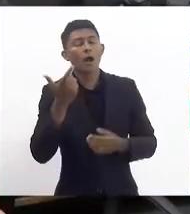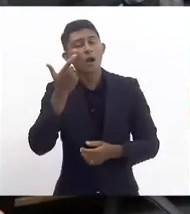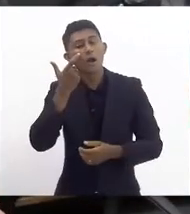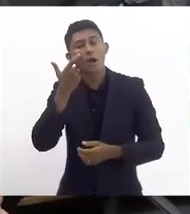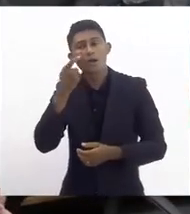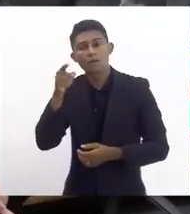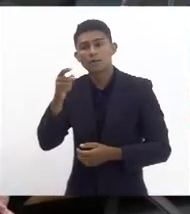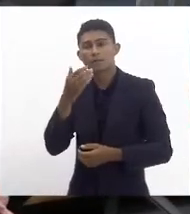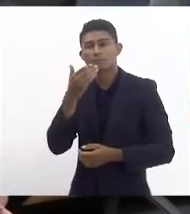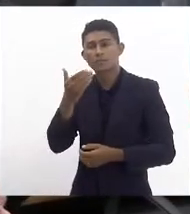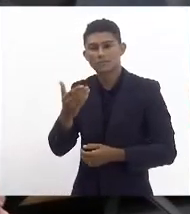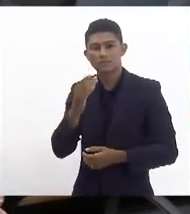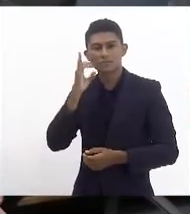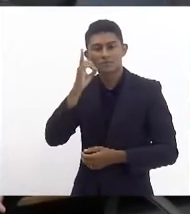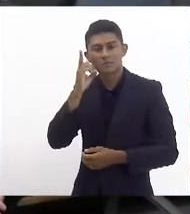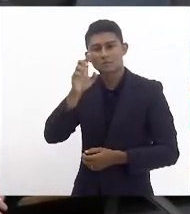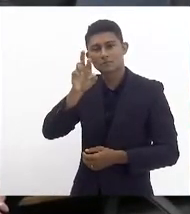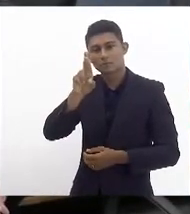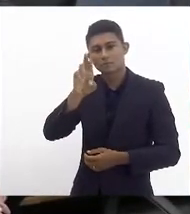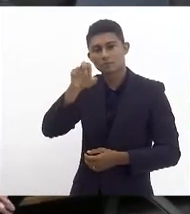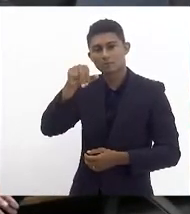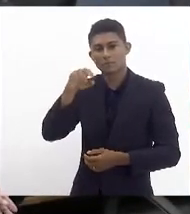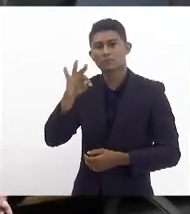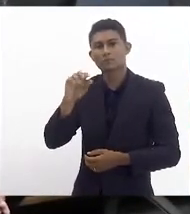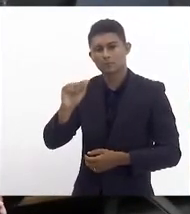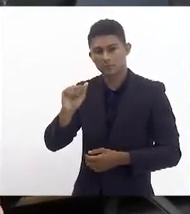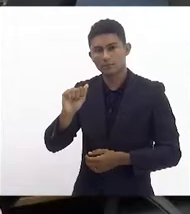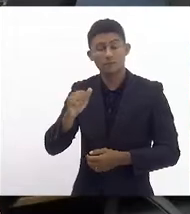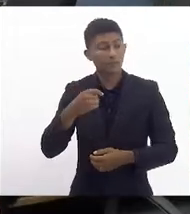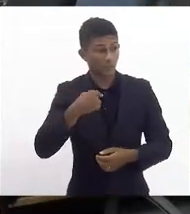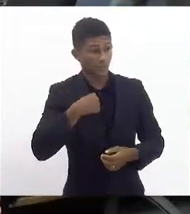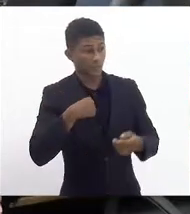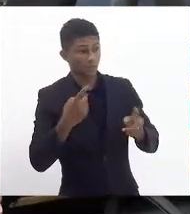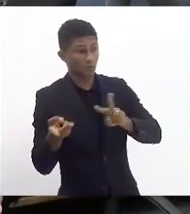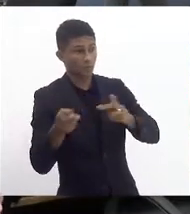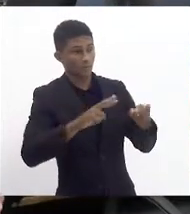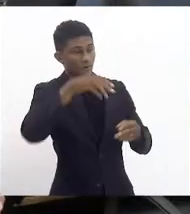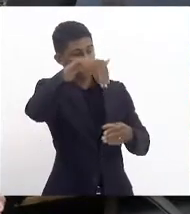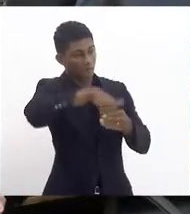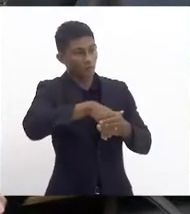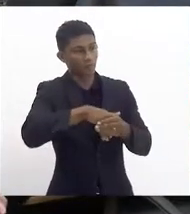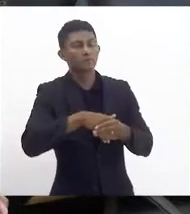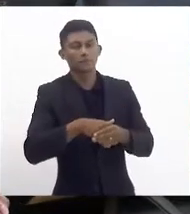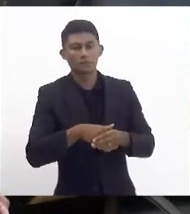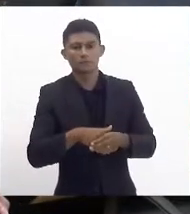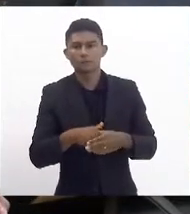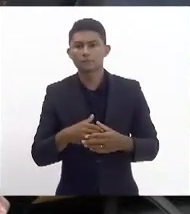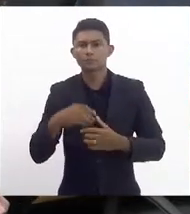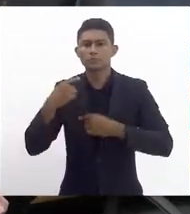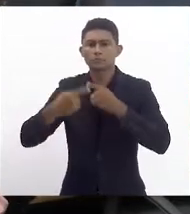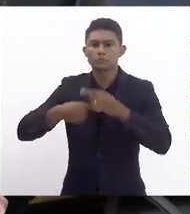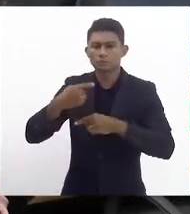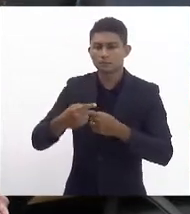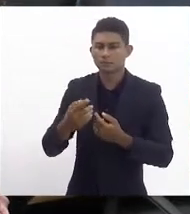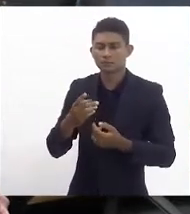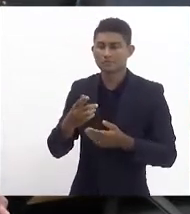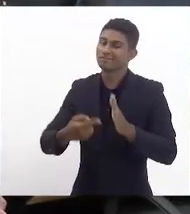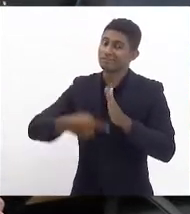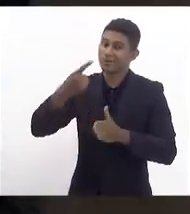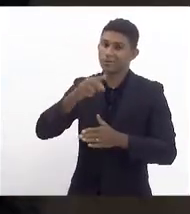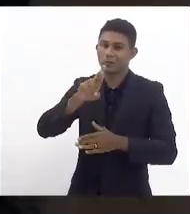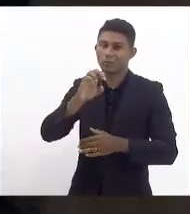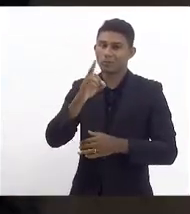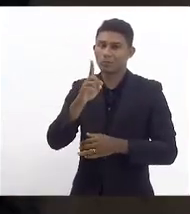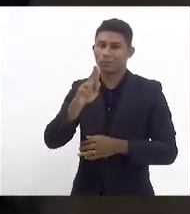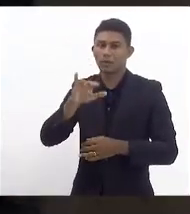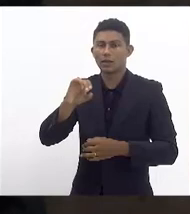Pedido pela deputada Renata, do PSOL. Presidente, eu vou encaminhar um voto pela bancada do PSOL. Deputado Rodrigo, em seguida, deputada Renata. Senhor